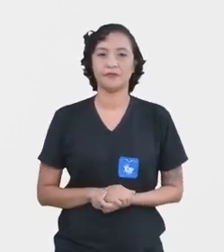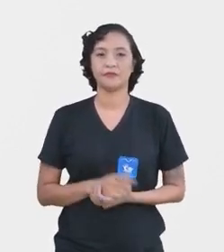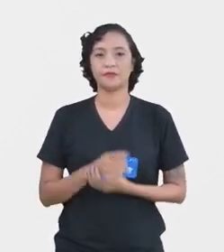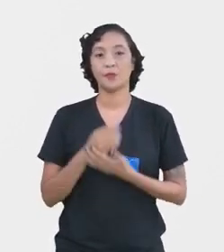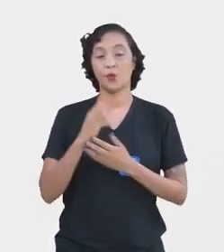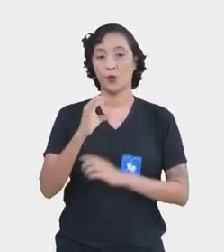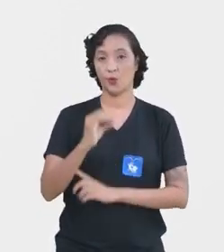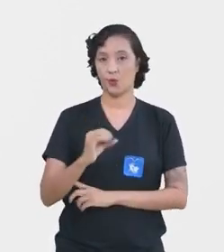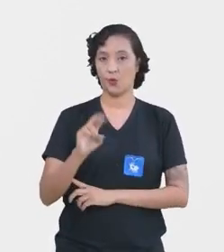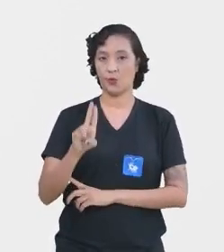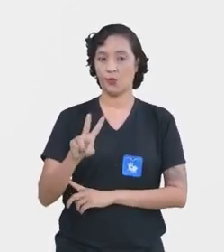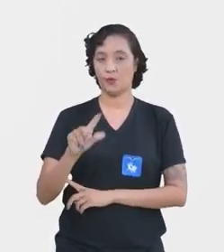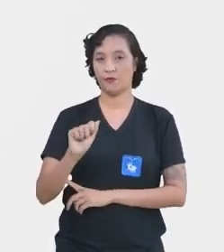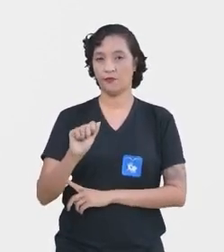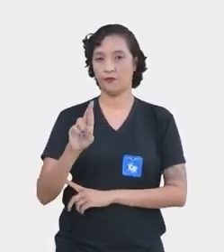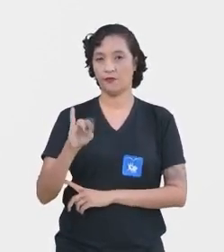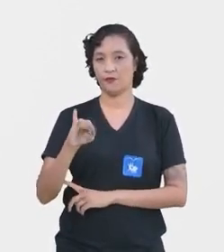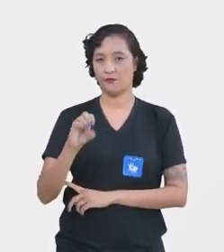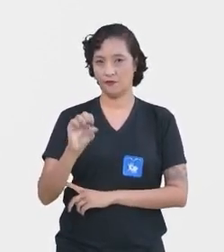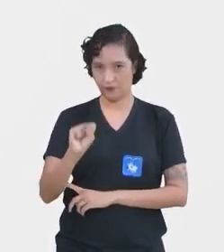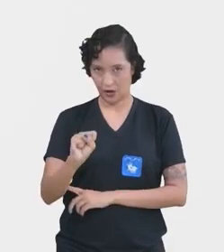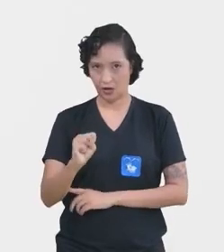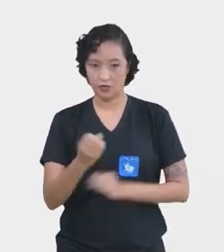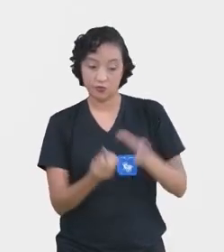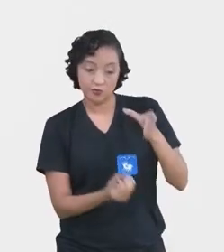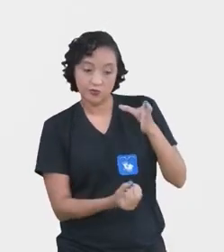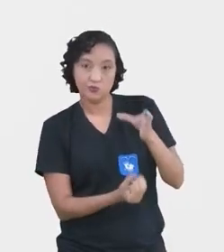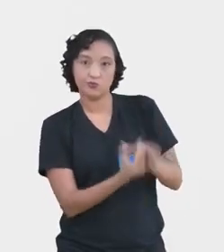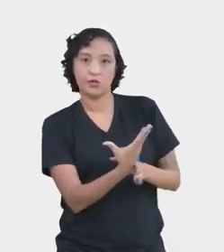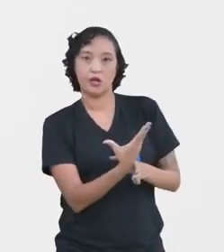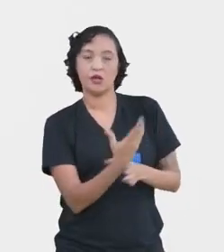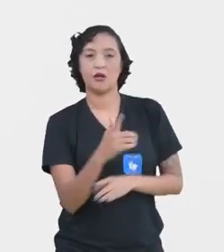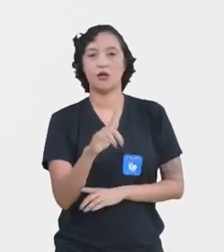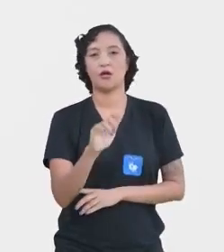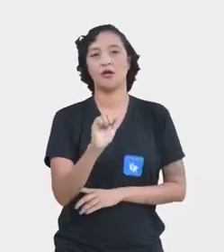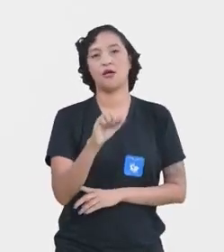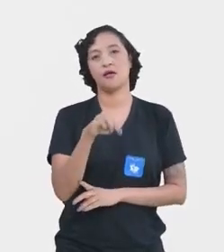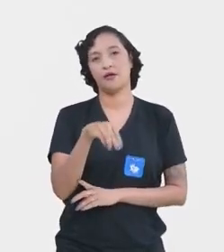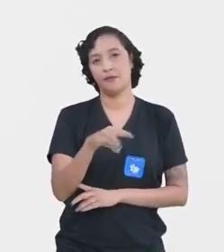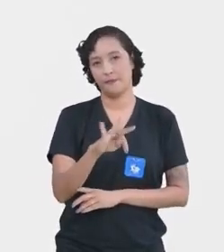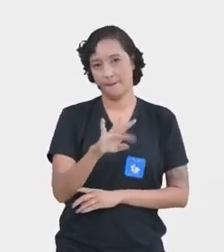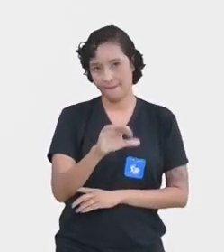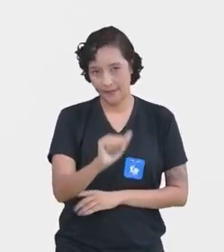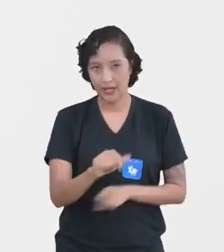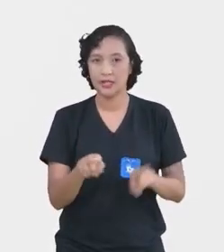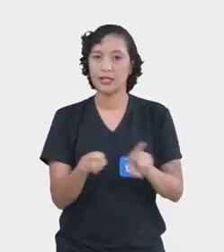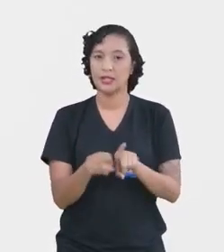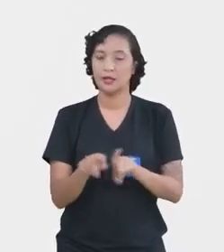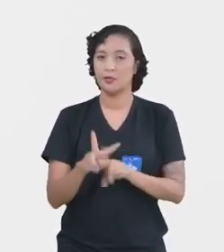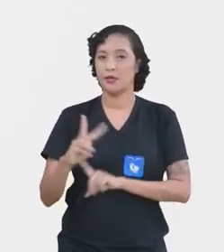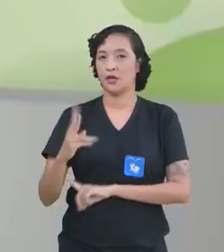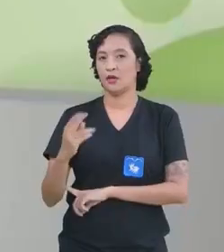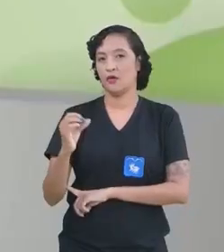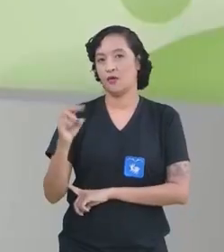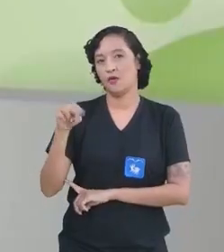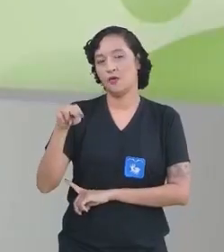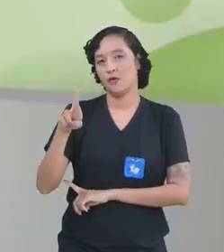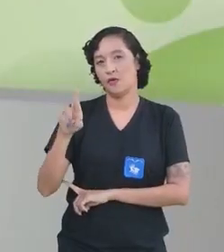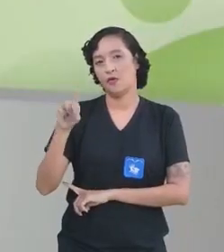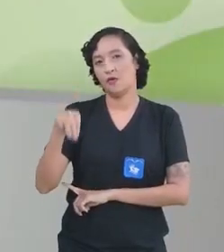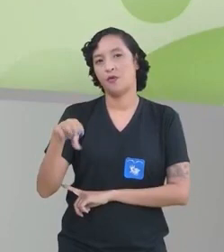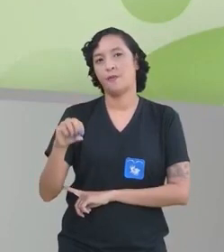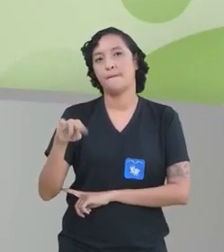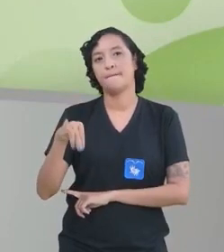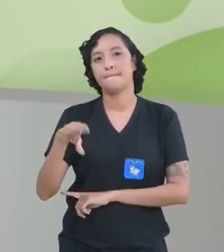os órgãos produtores dos gametas e hormônios femininos, tá bom? Os gametas femininos, eles